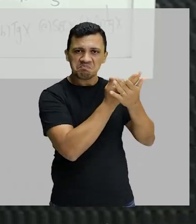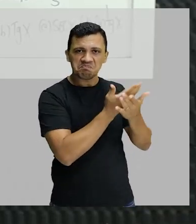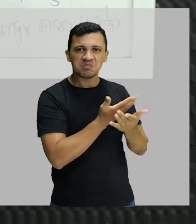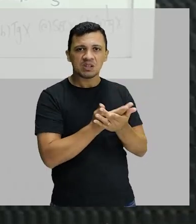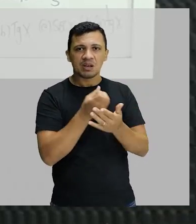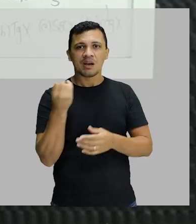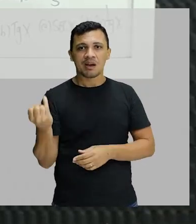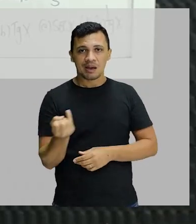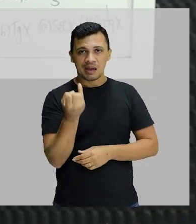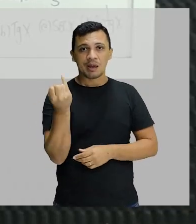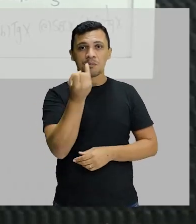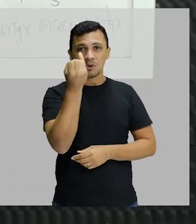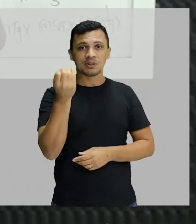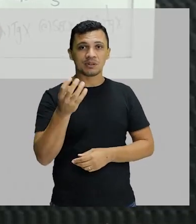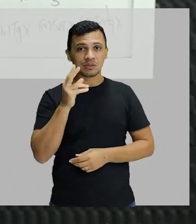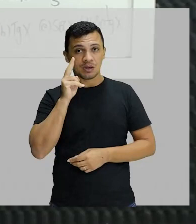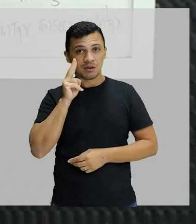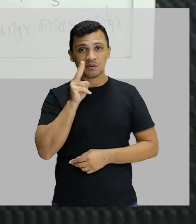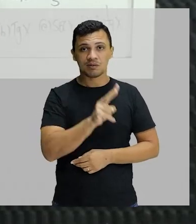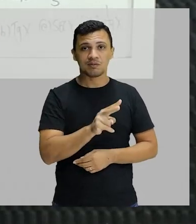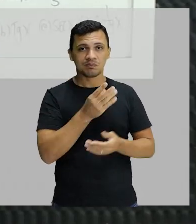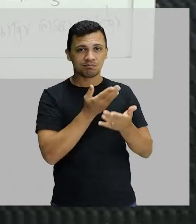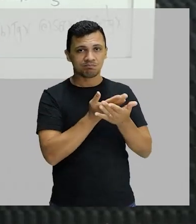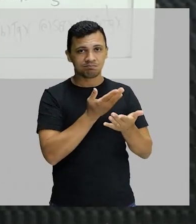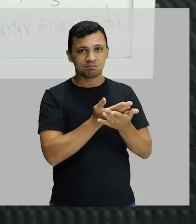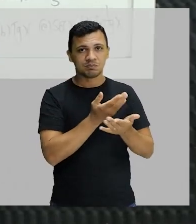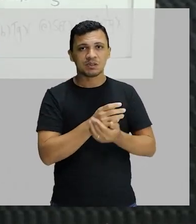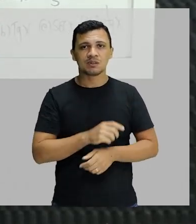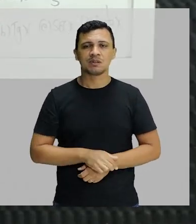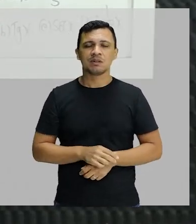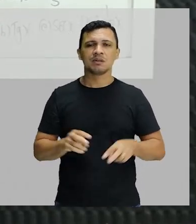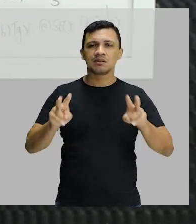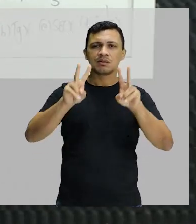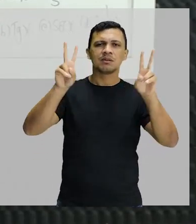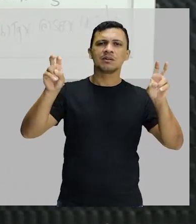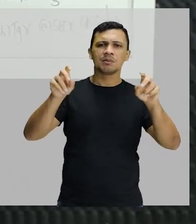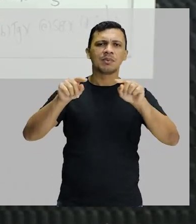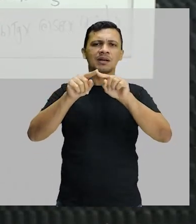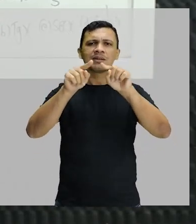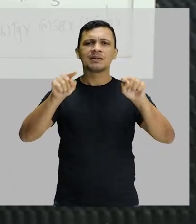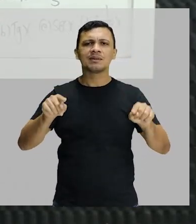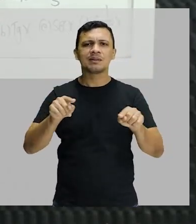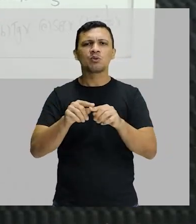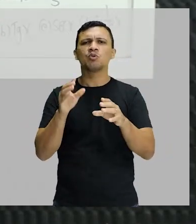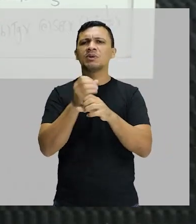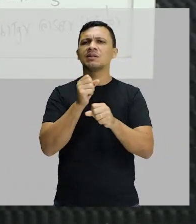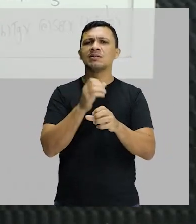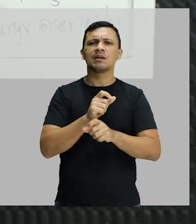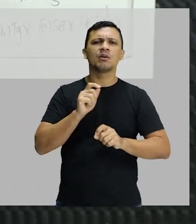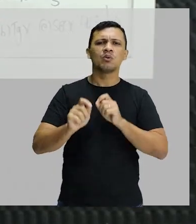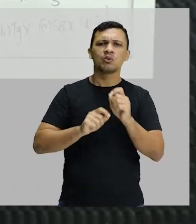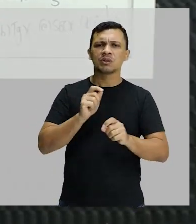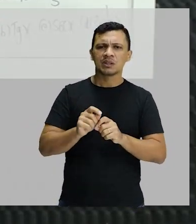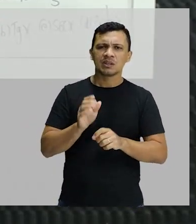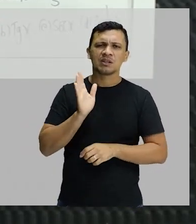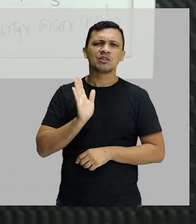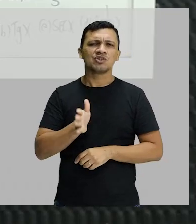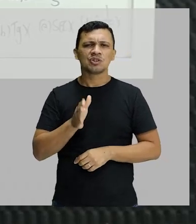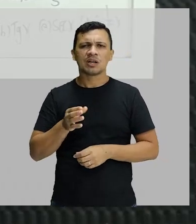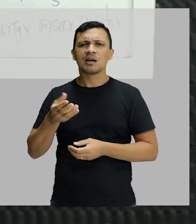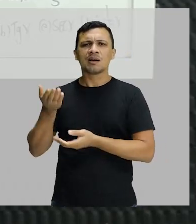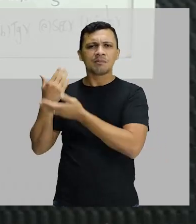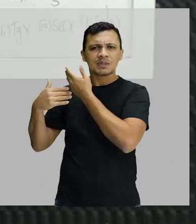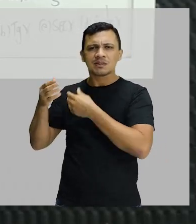acompanhando as aulas. Beleza? O que a gente vai falar hoje, pessoal, de trigonometria? Nós já falamos aqui tanta coisa, já falamos aqui da